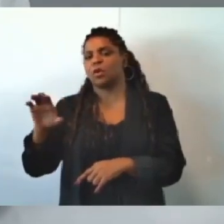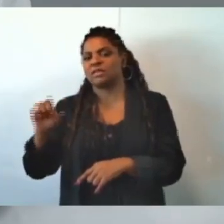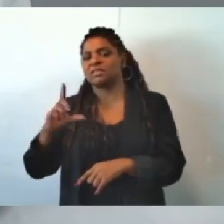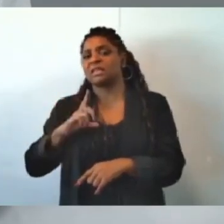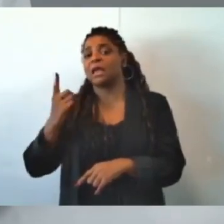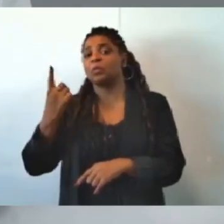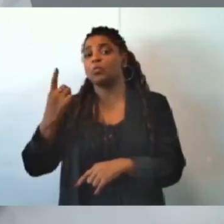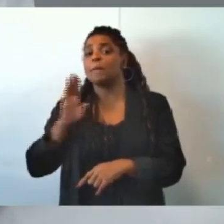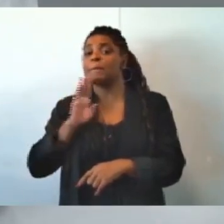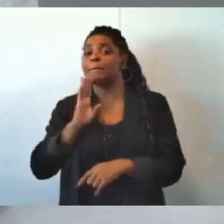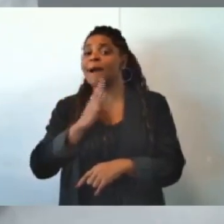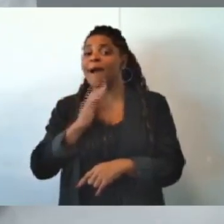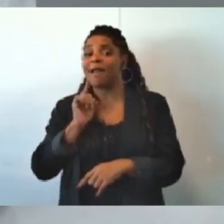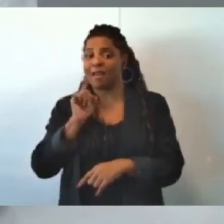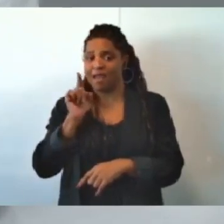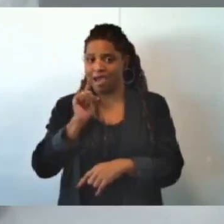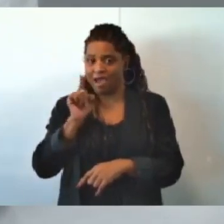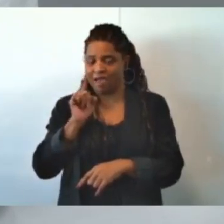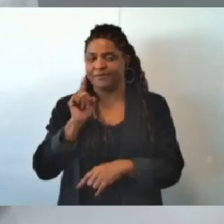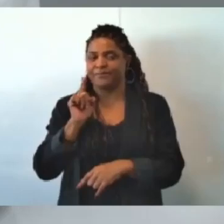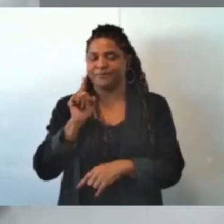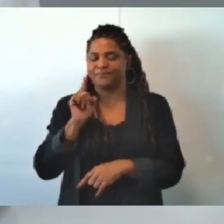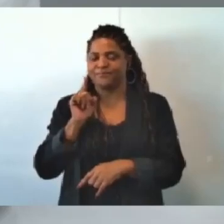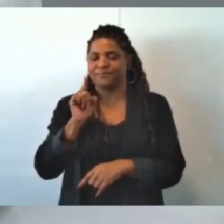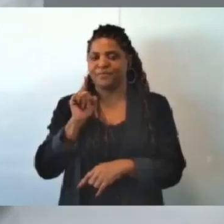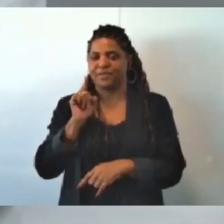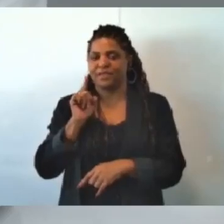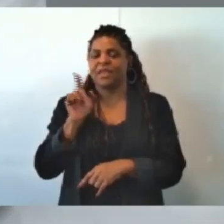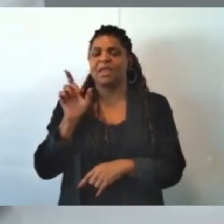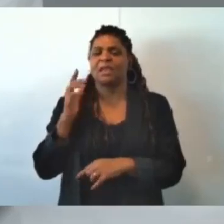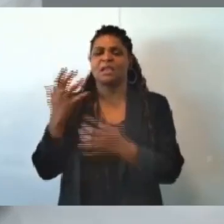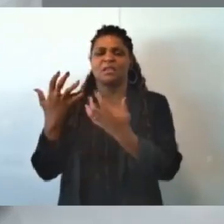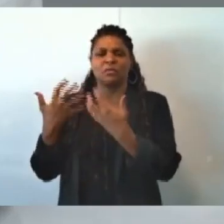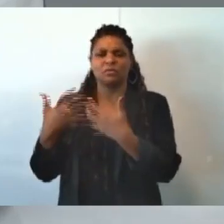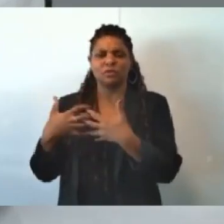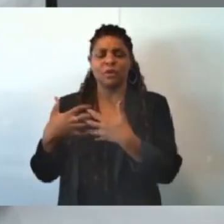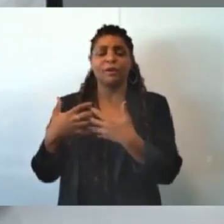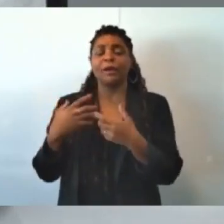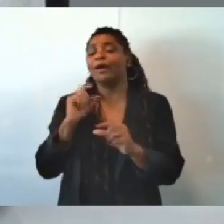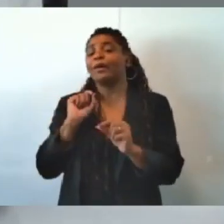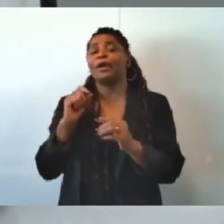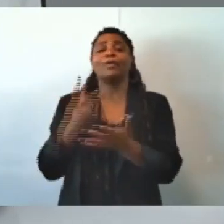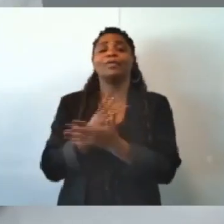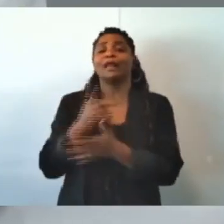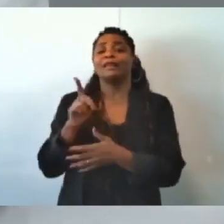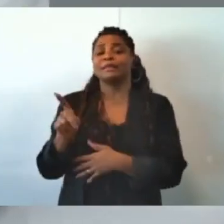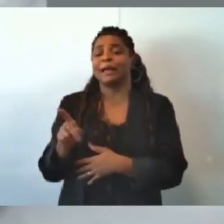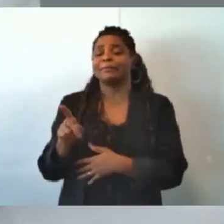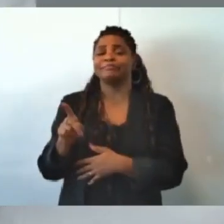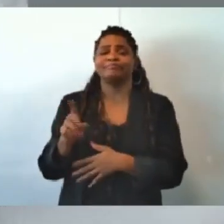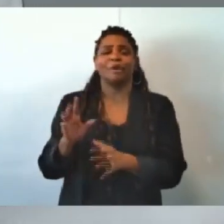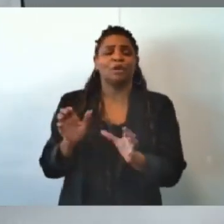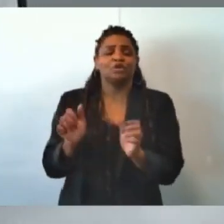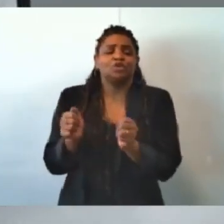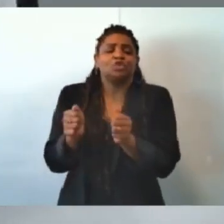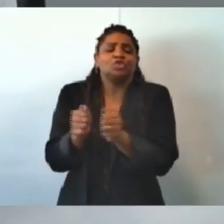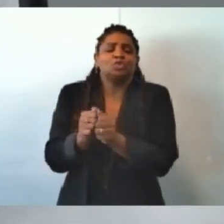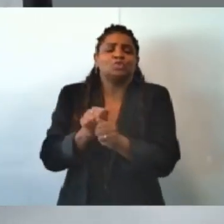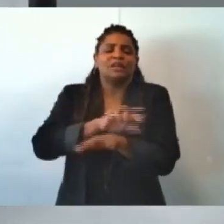portinha se transformando em reunião de claqueiros, né? Os mais diversos